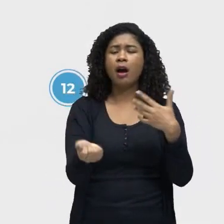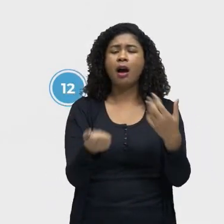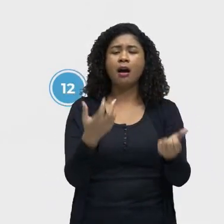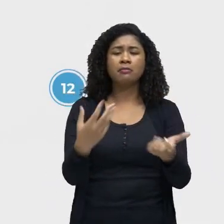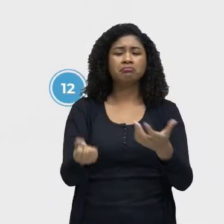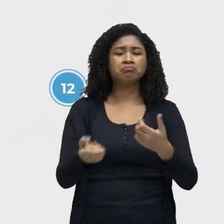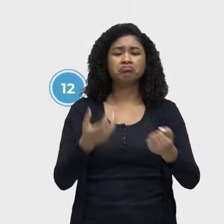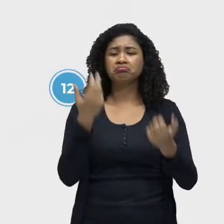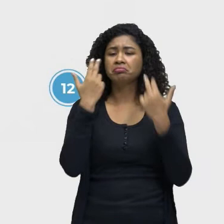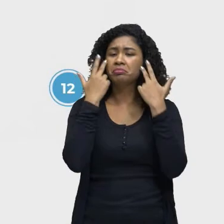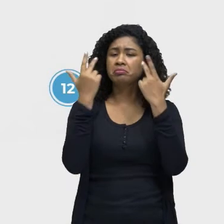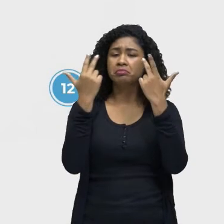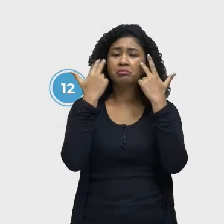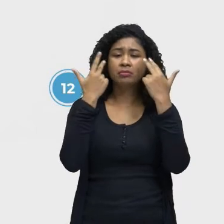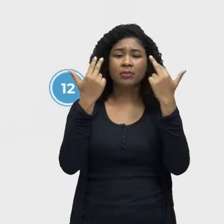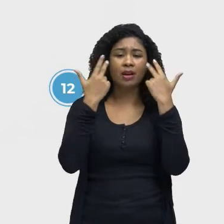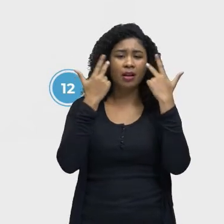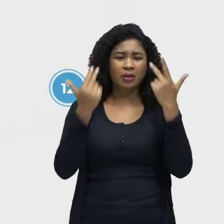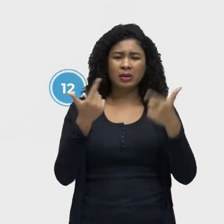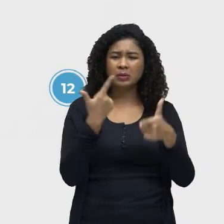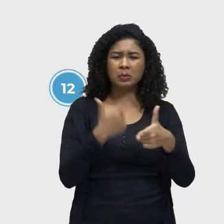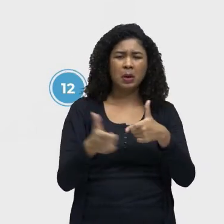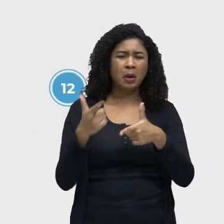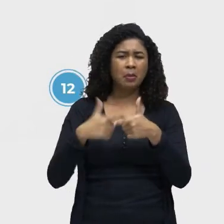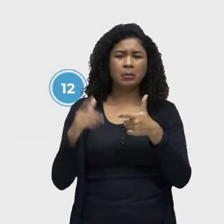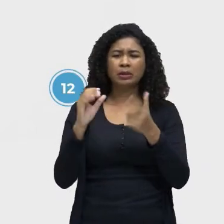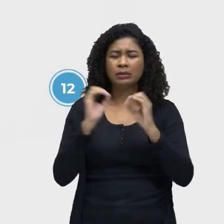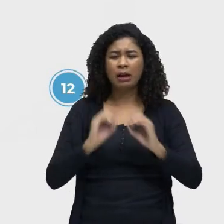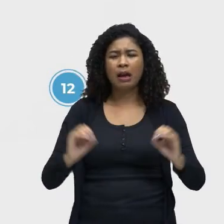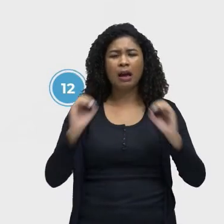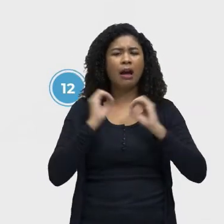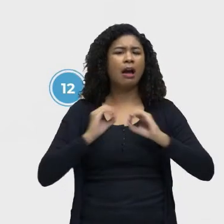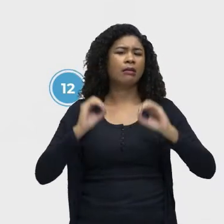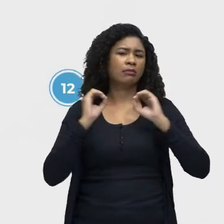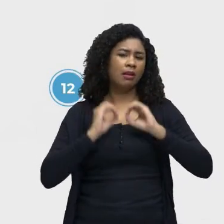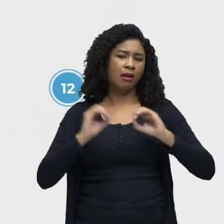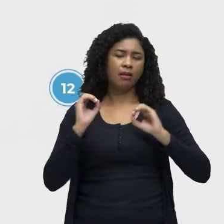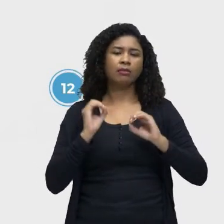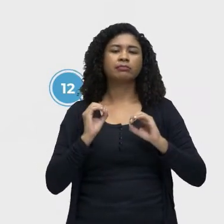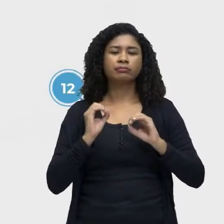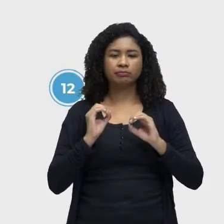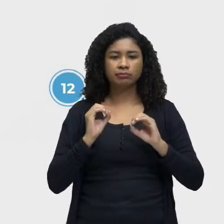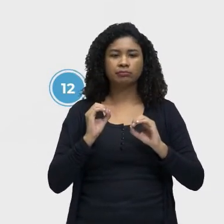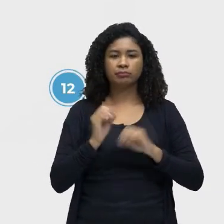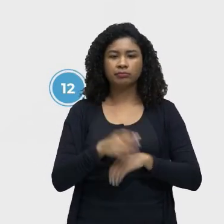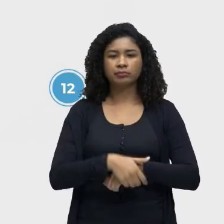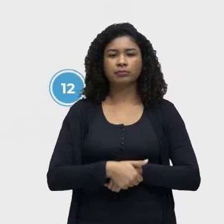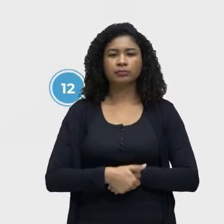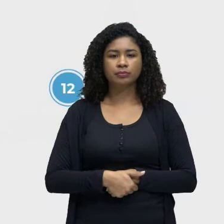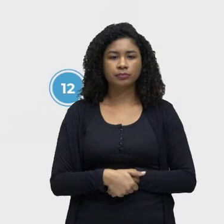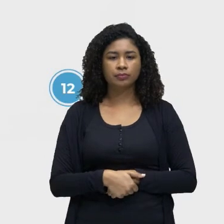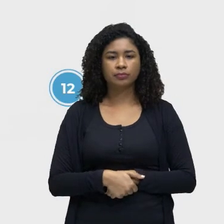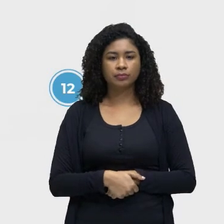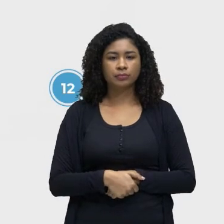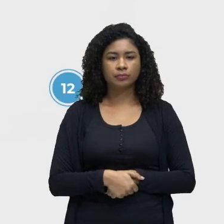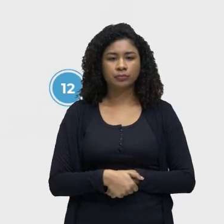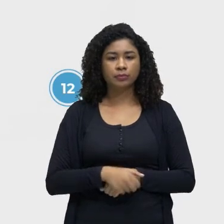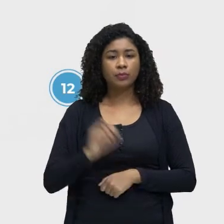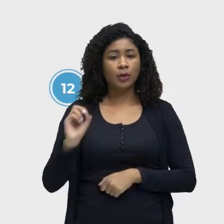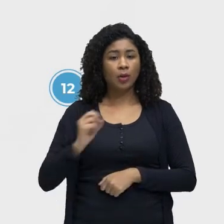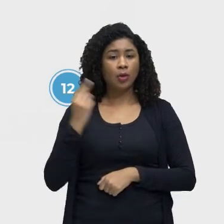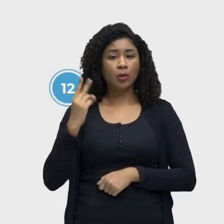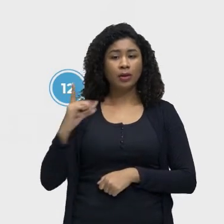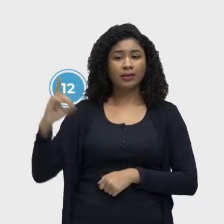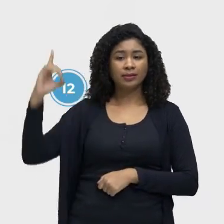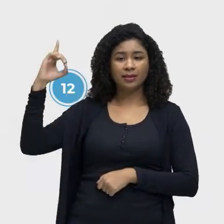mundo tranquilamente, não está tendo nenhuma política de restritiva contra esses imigrantes nos países europeus? Ou foi a letra